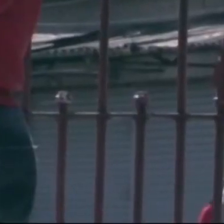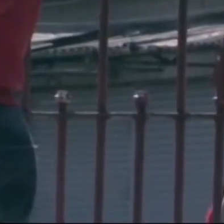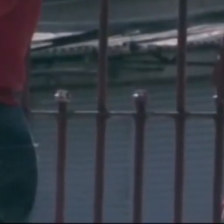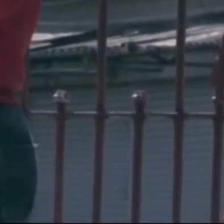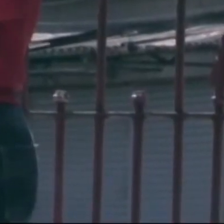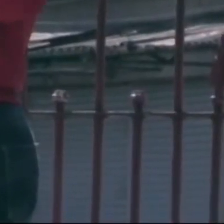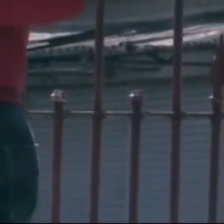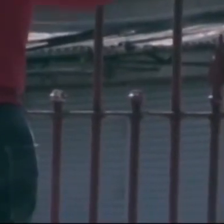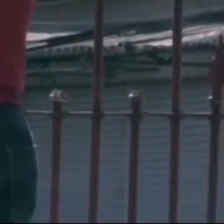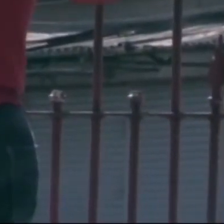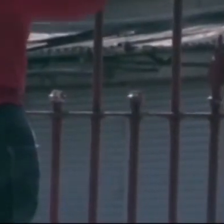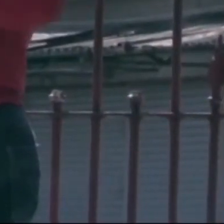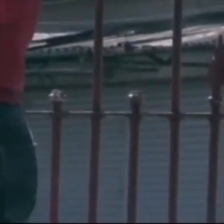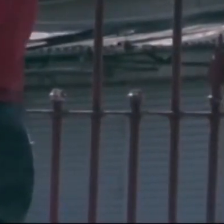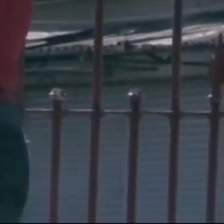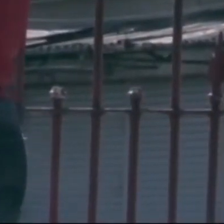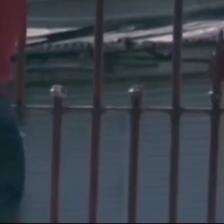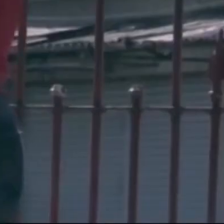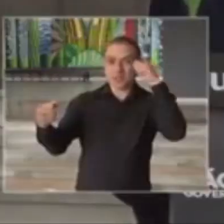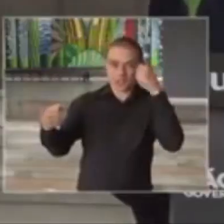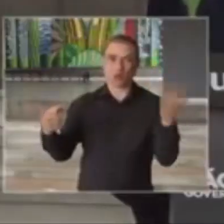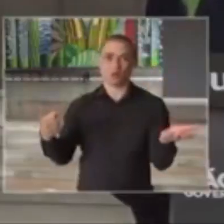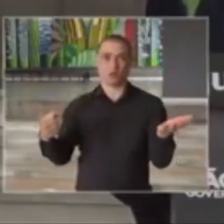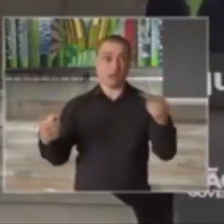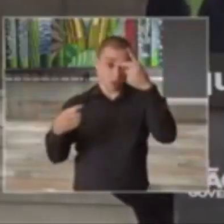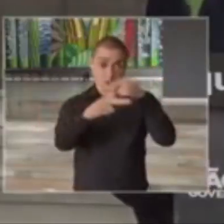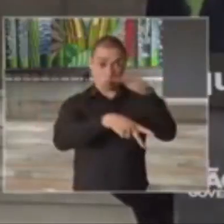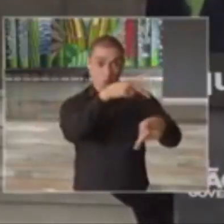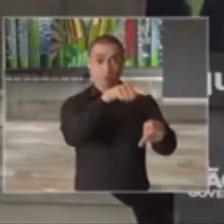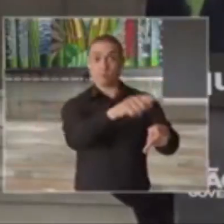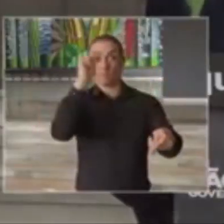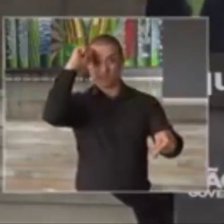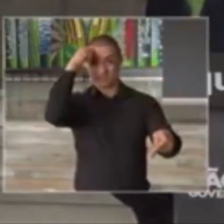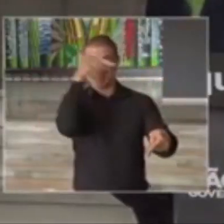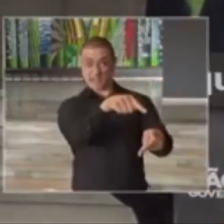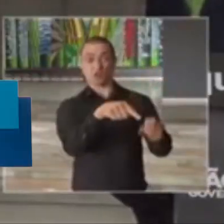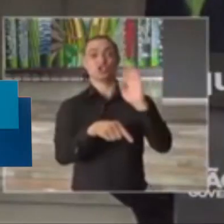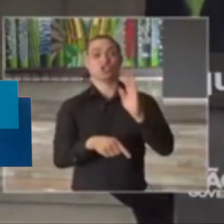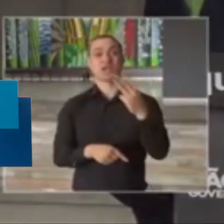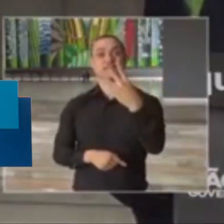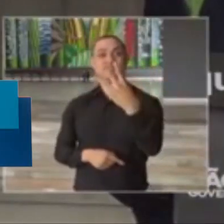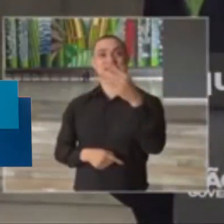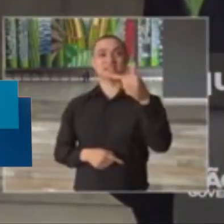dessa população. A população preta tem